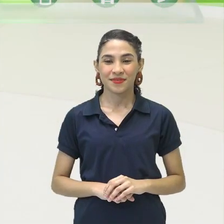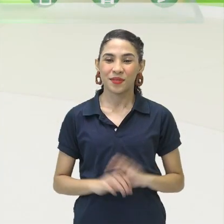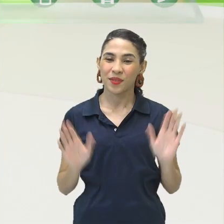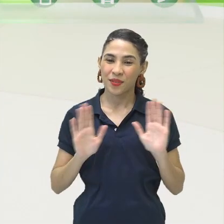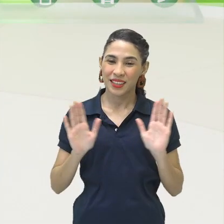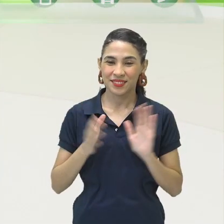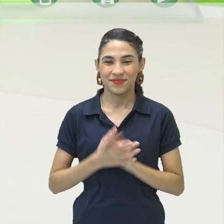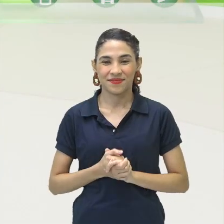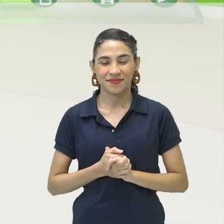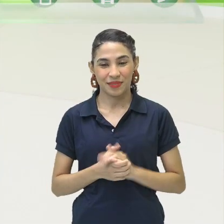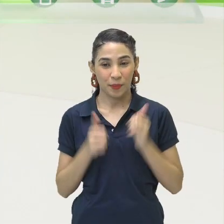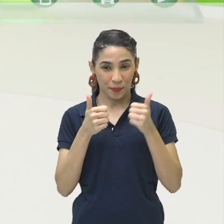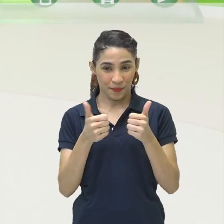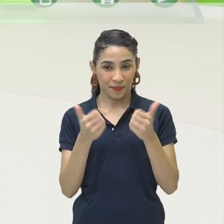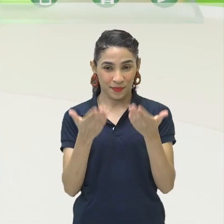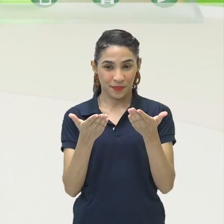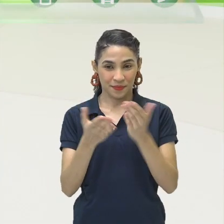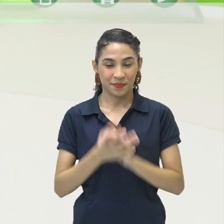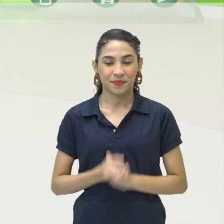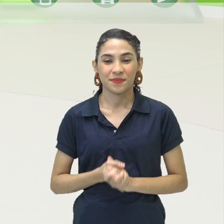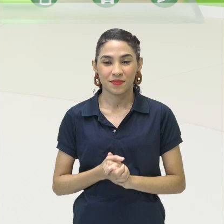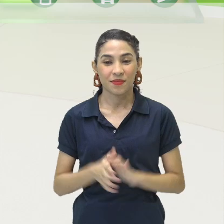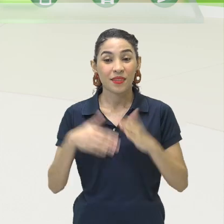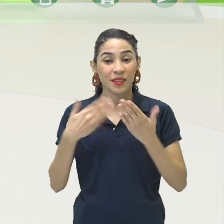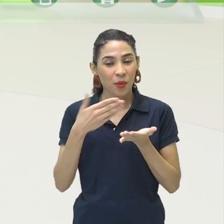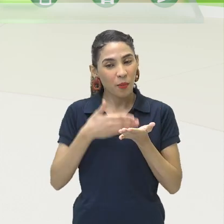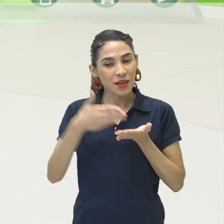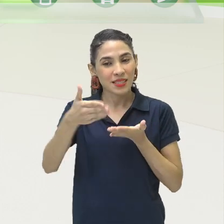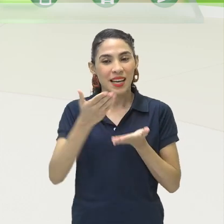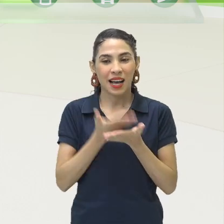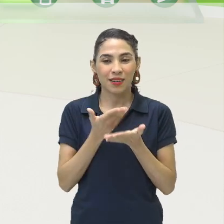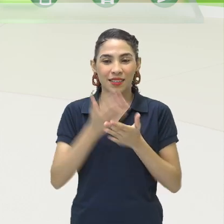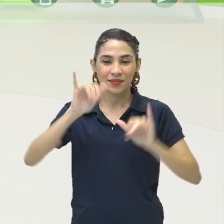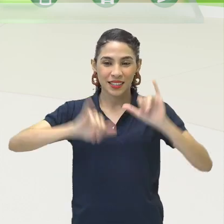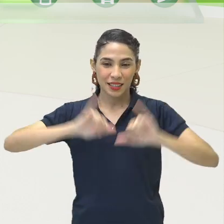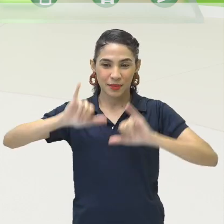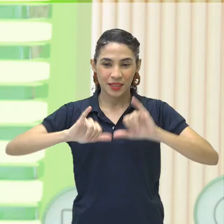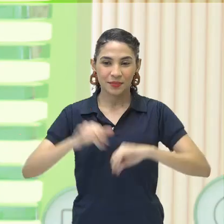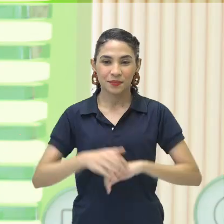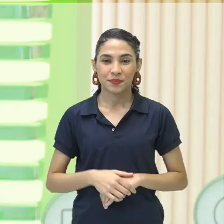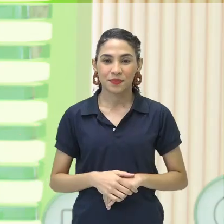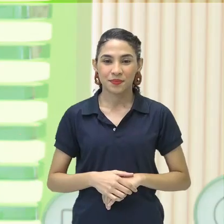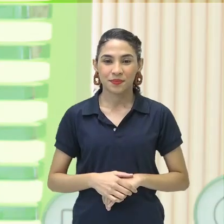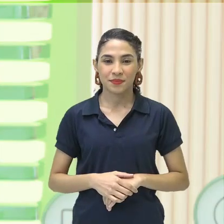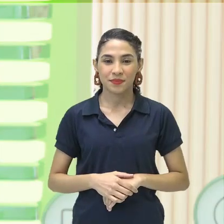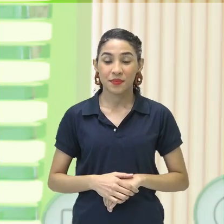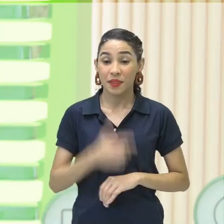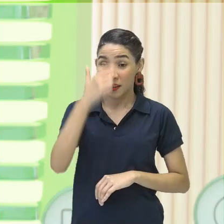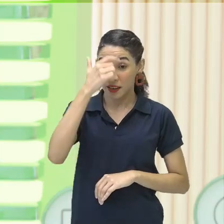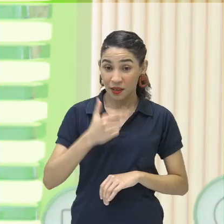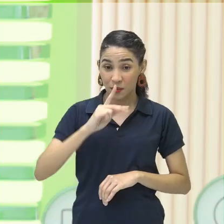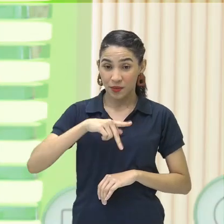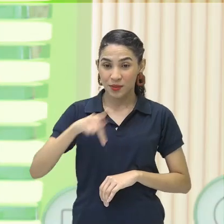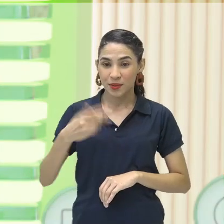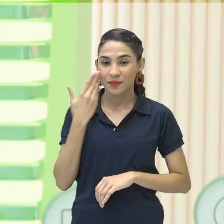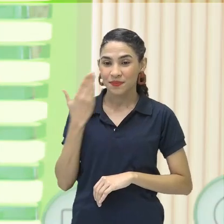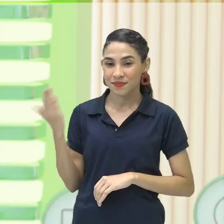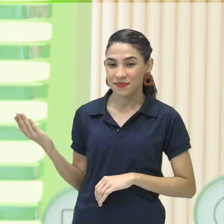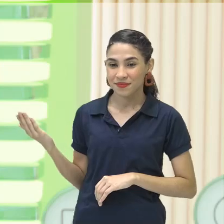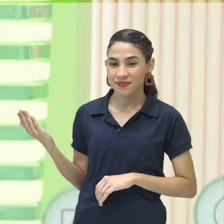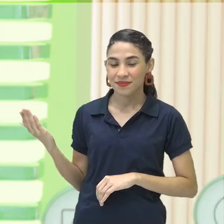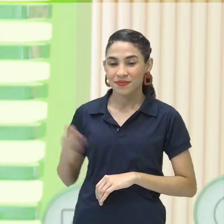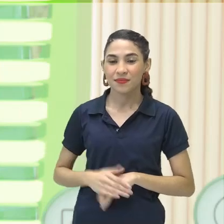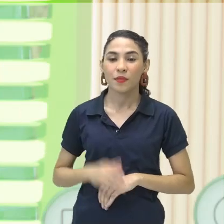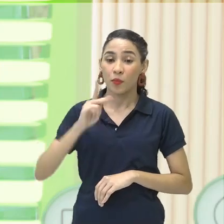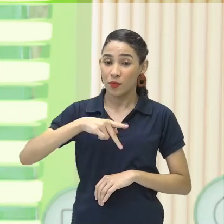Olá, queridos, tudo bem com vocês? Vamos para mais uma aula de Química. Eu sou a professora Yara